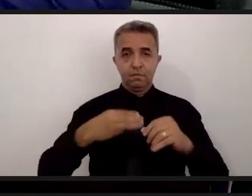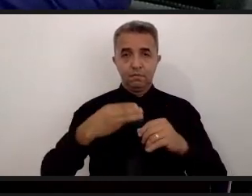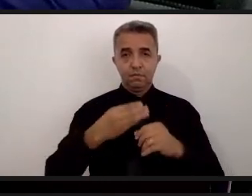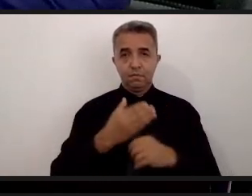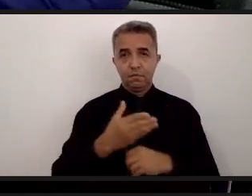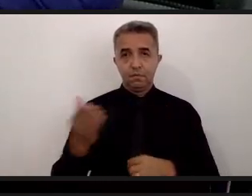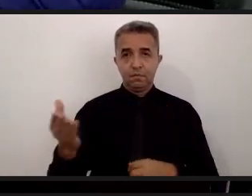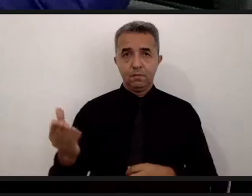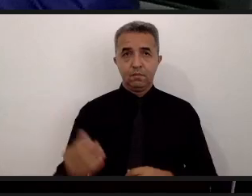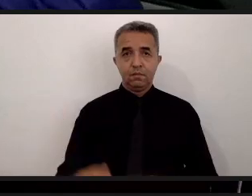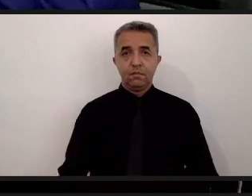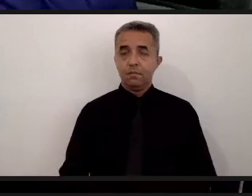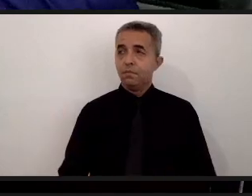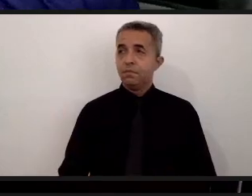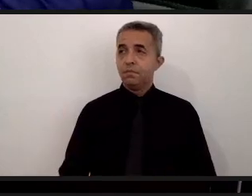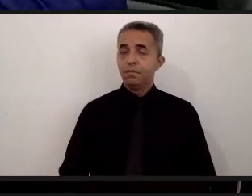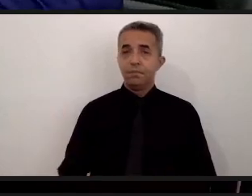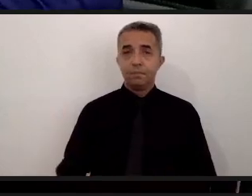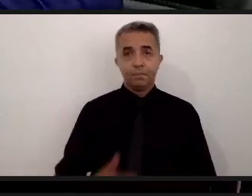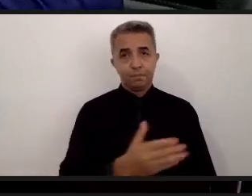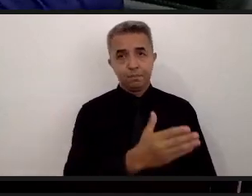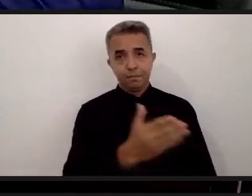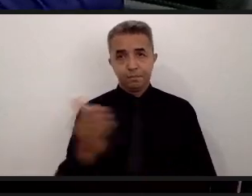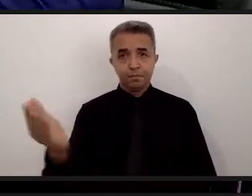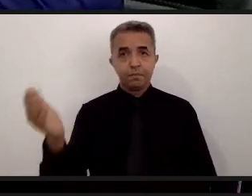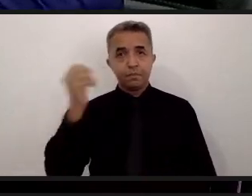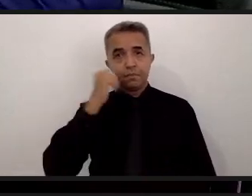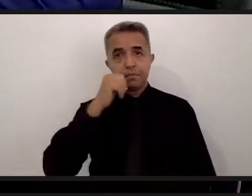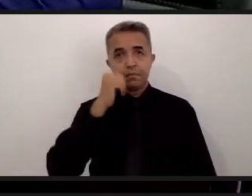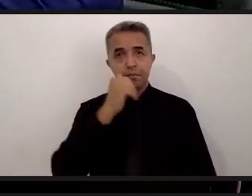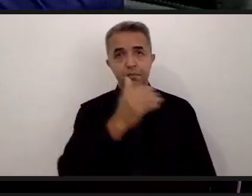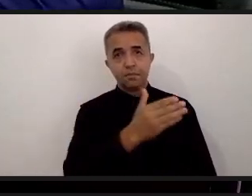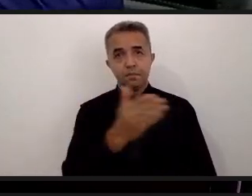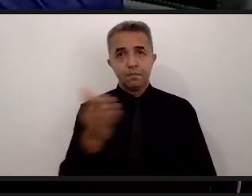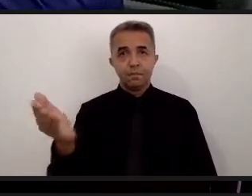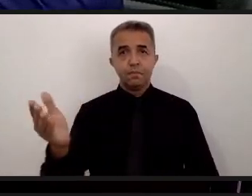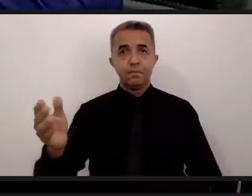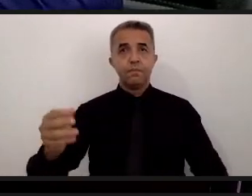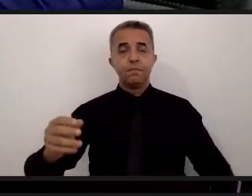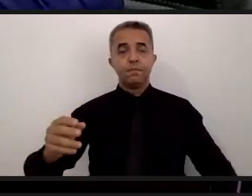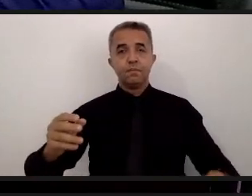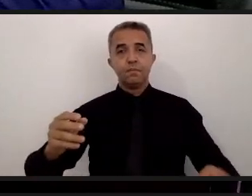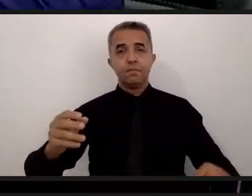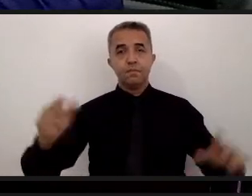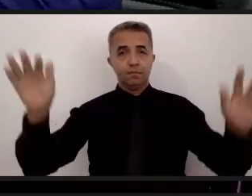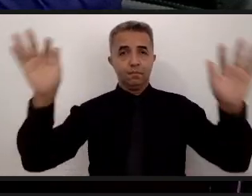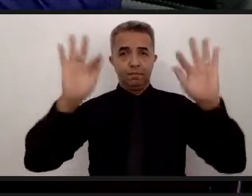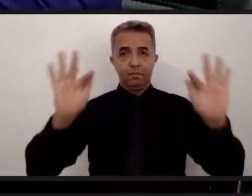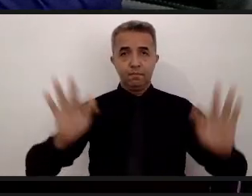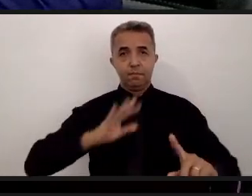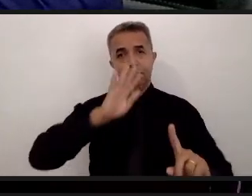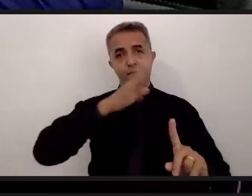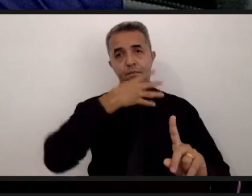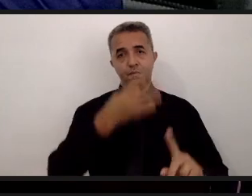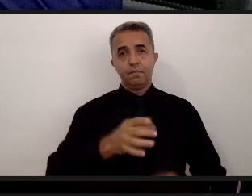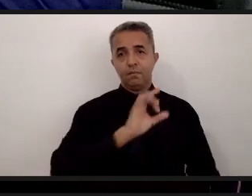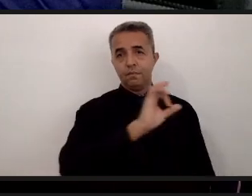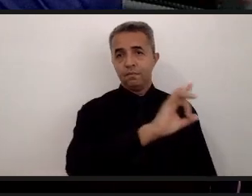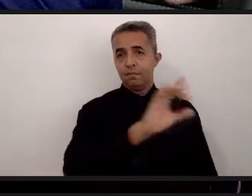a palavra a vocês, mulheres, porque a festa de vocês, a homenagem é para cada uma de vocês. Então, eu sigo